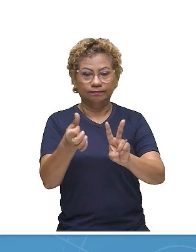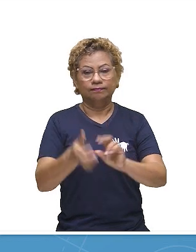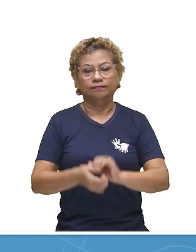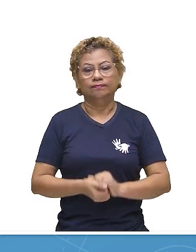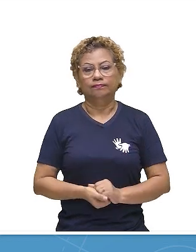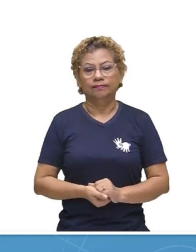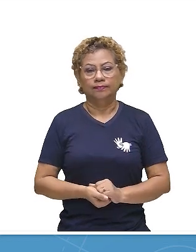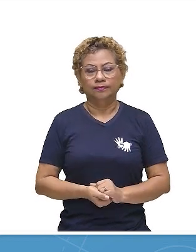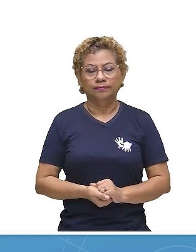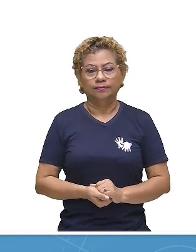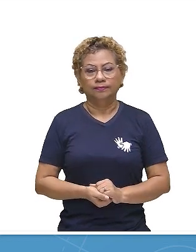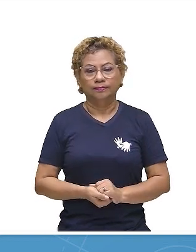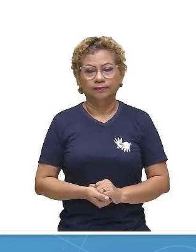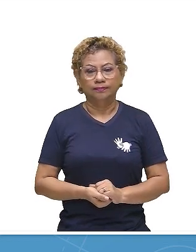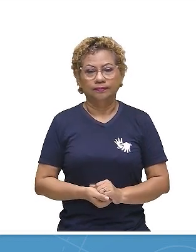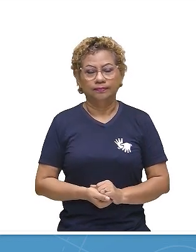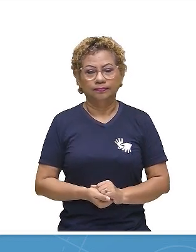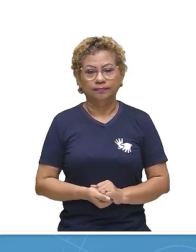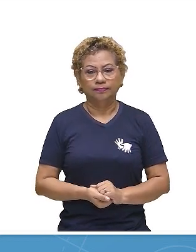E